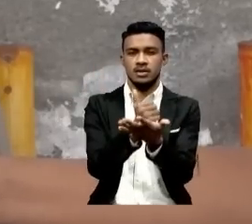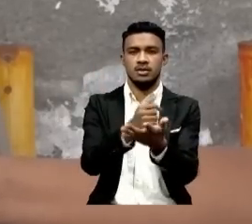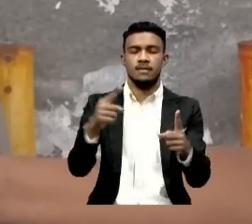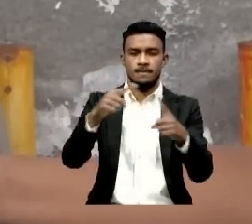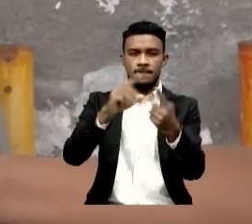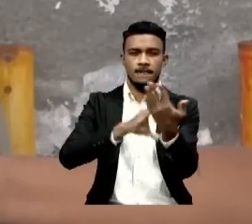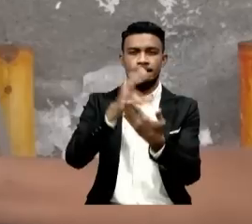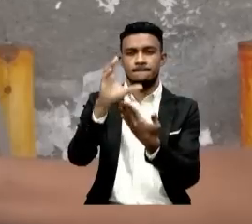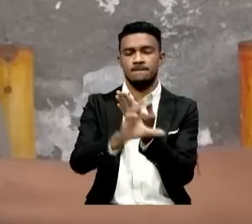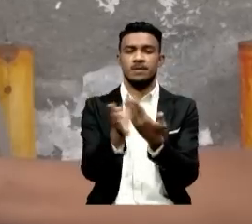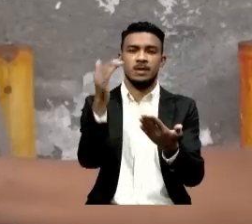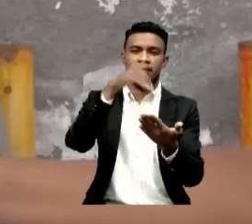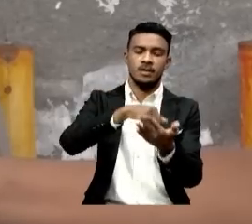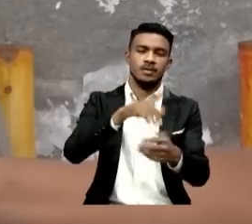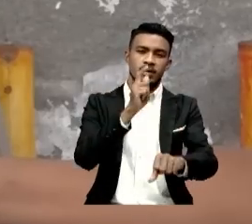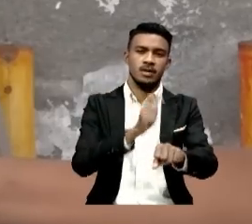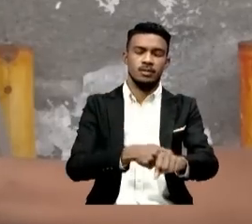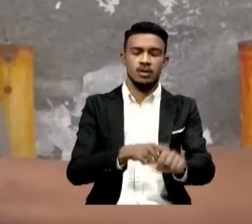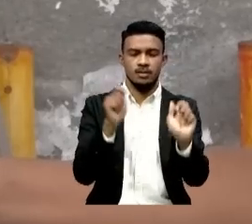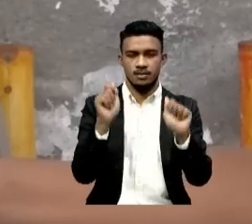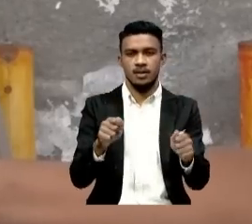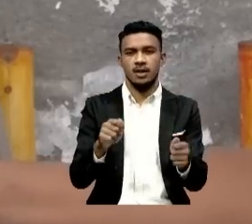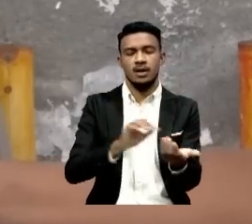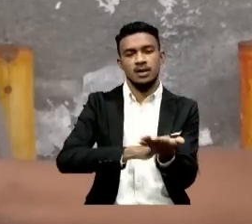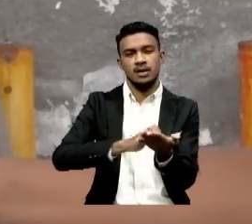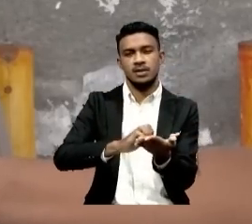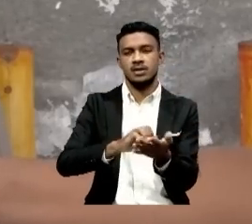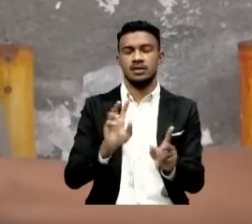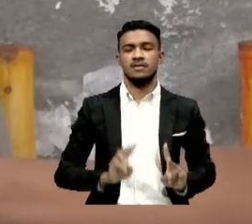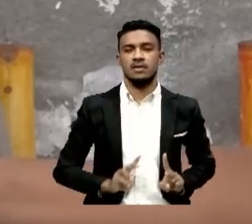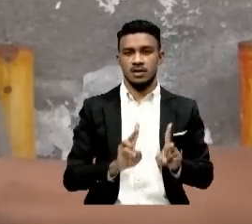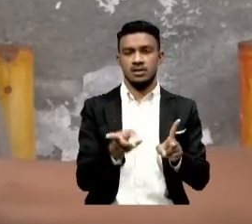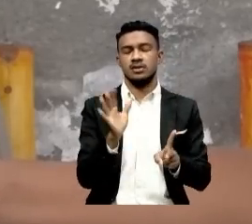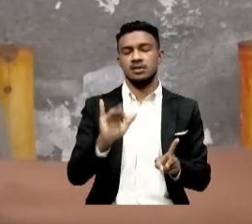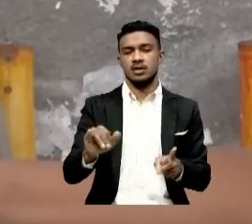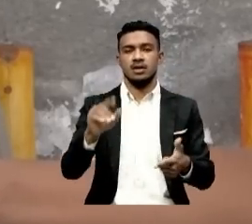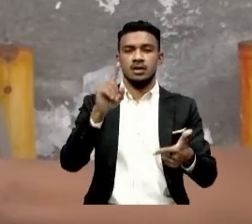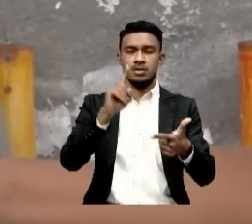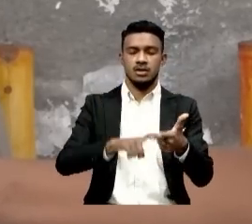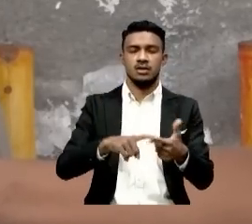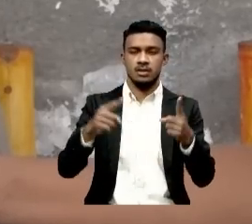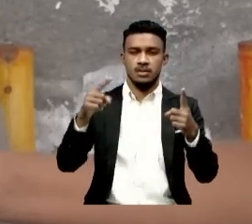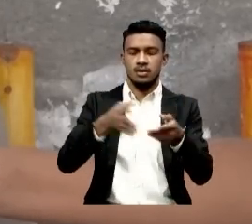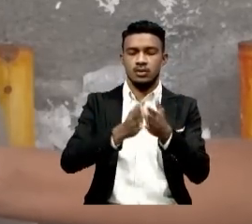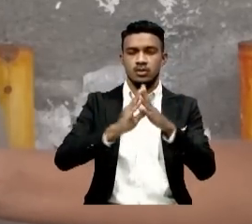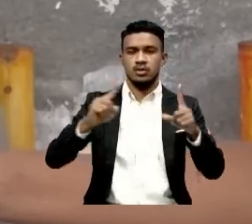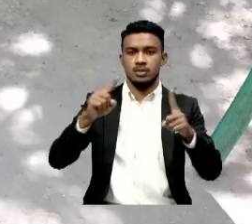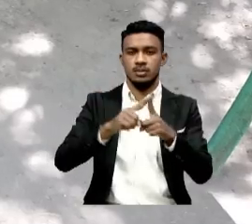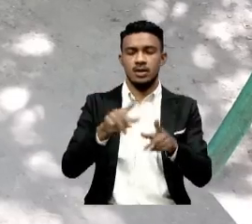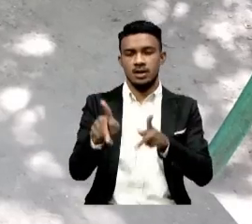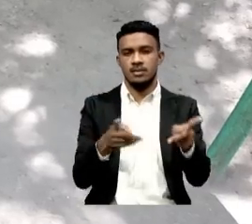pali tempo rumo de balida combatente né segundo repleta ba combatente nem beca trauma tamba